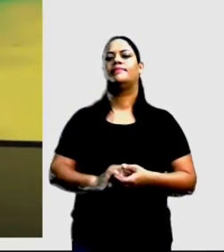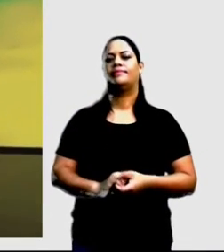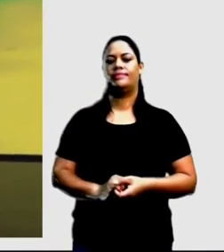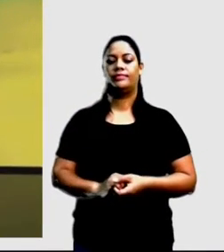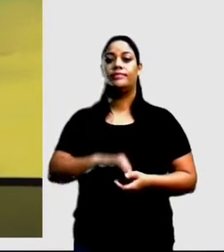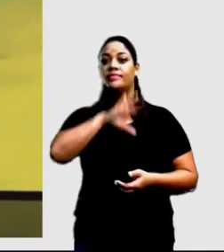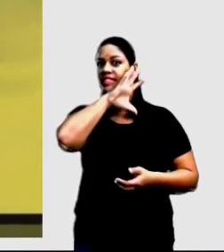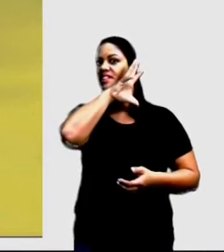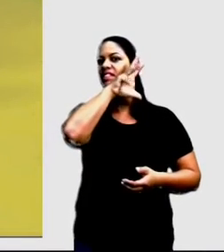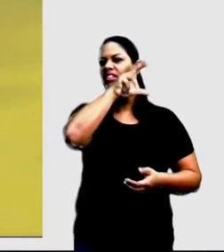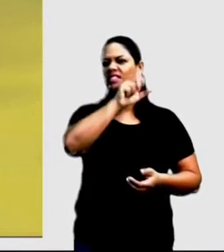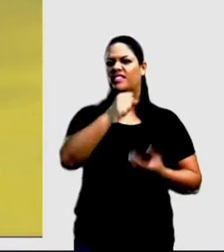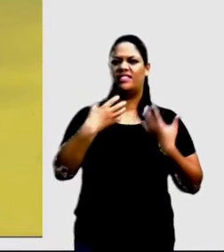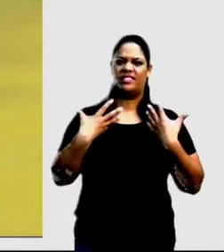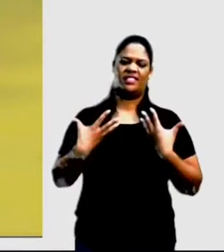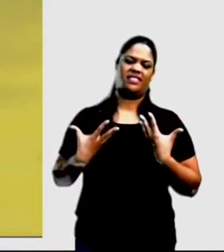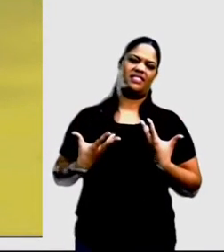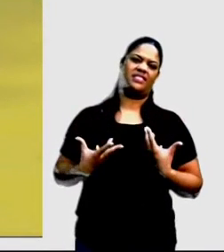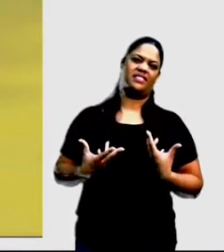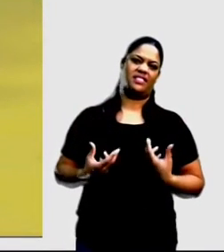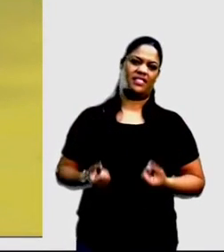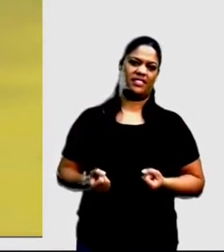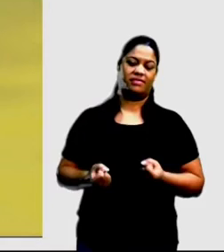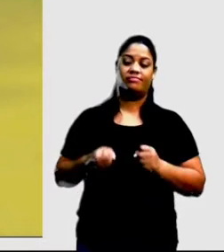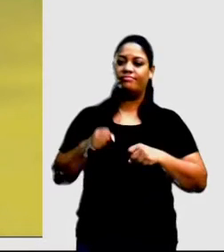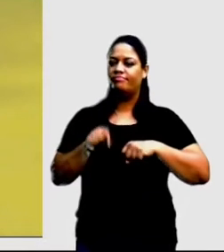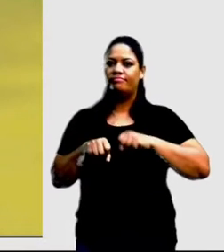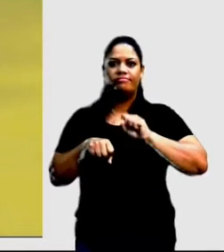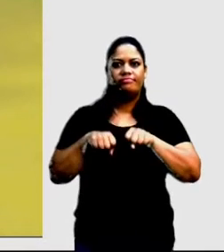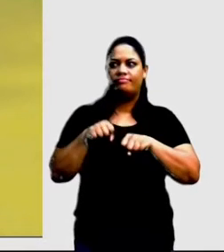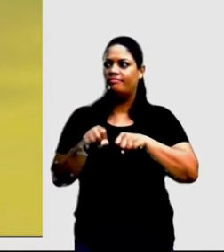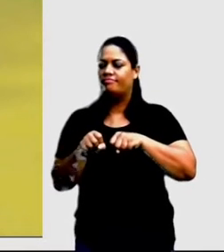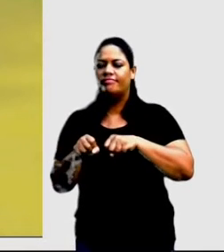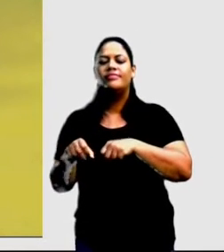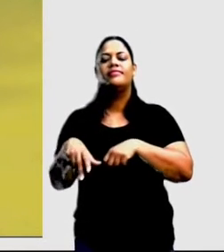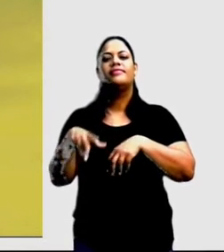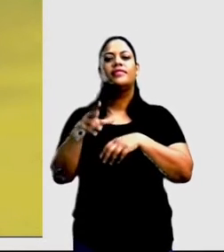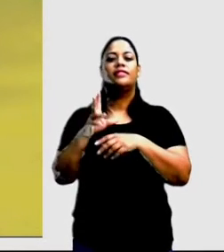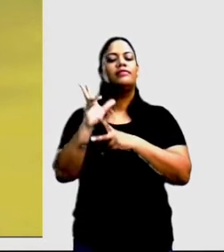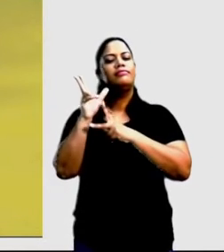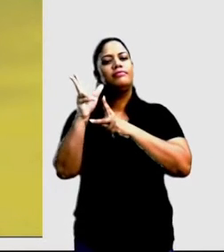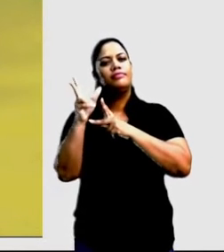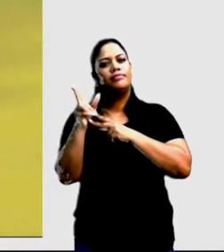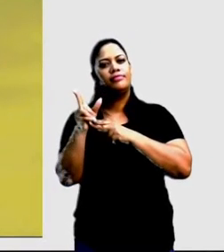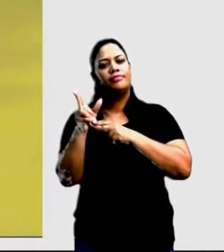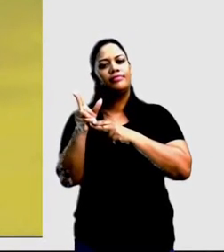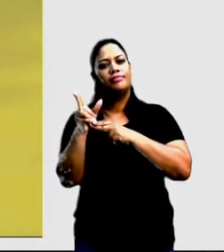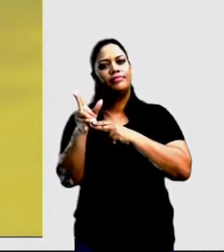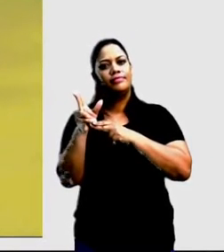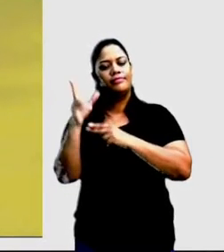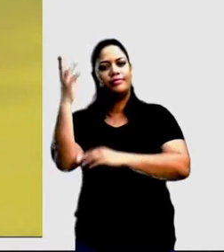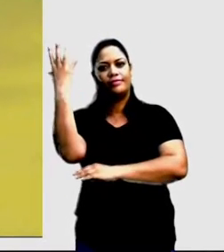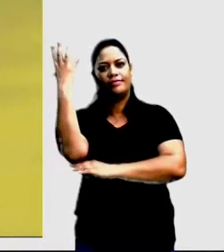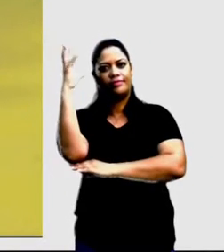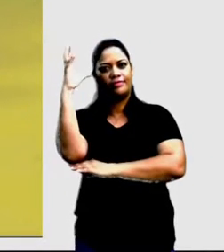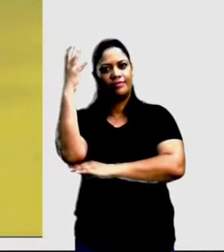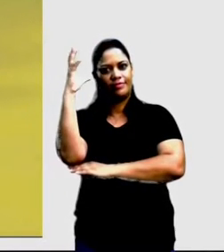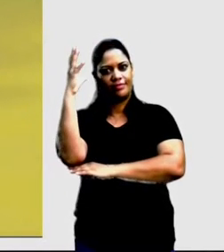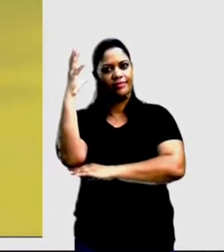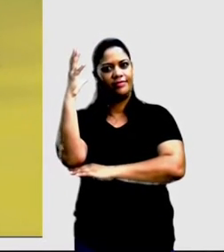Um leão, cansado de tanto caçar, dormia espichado à sombra de uma boa